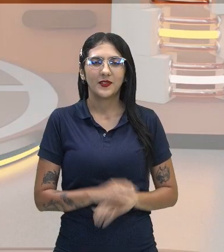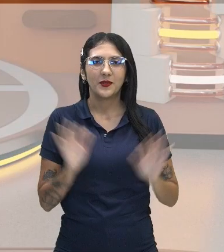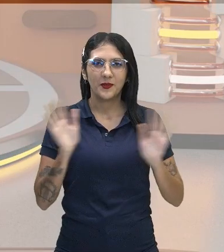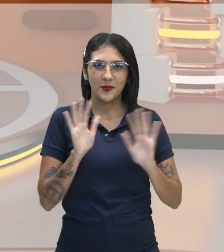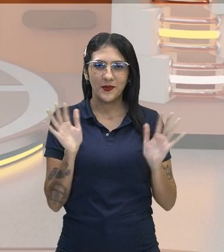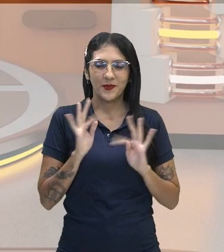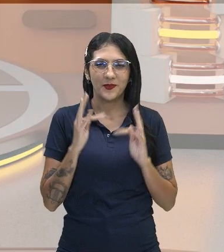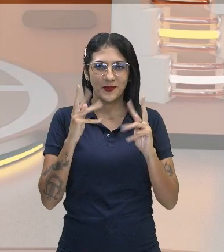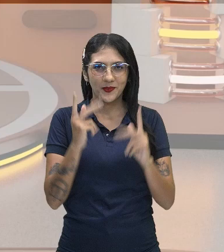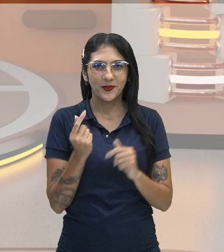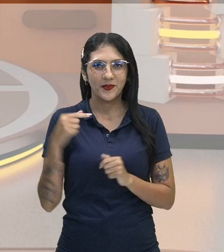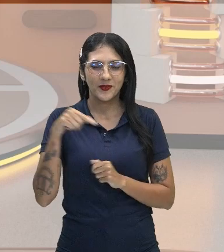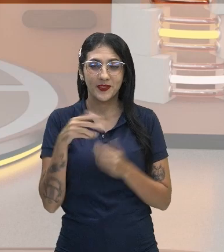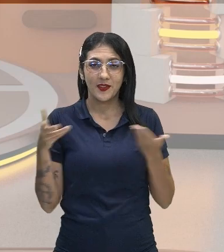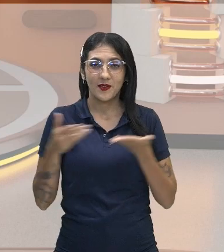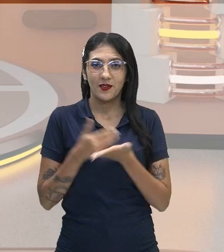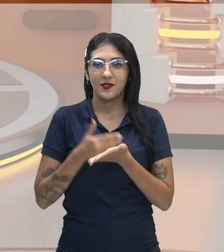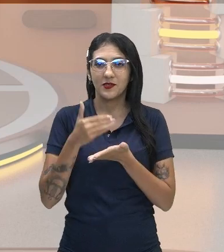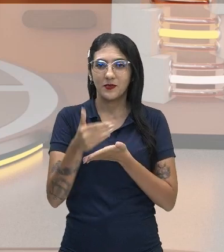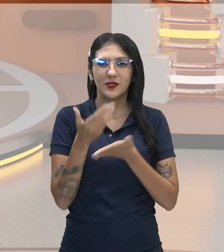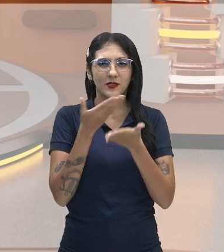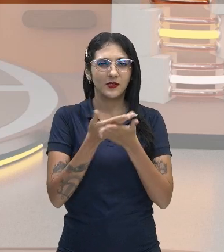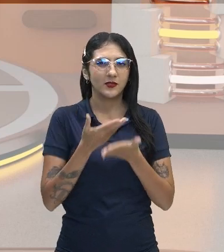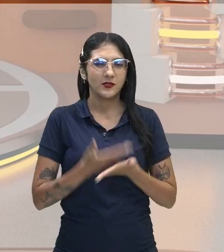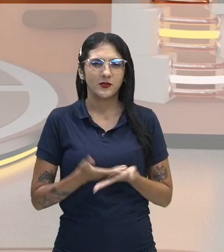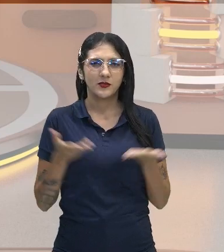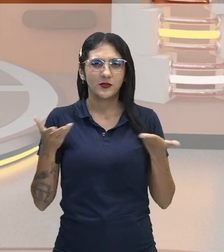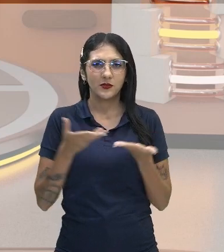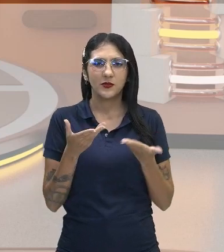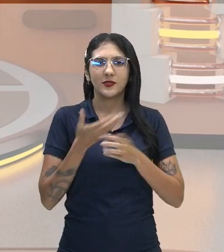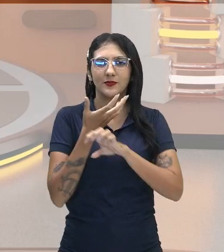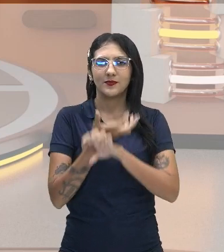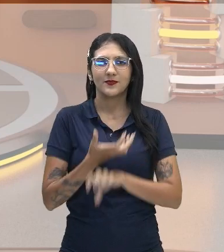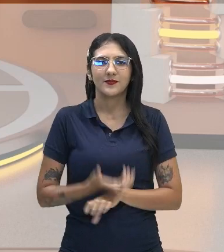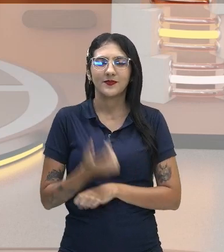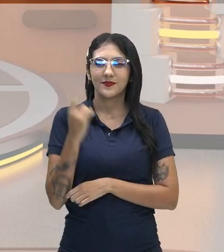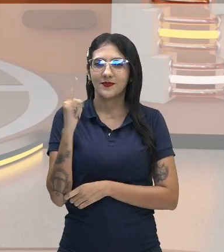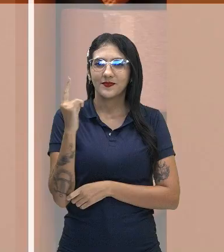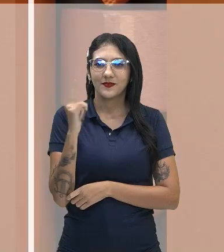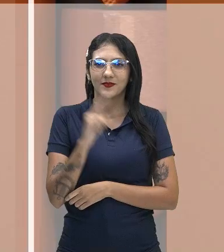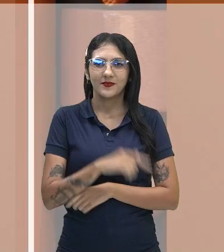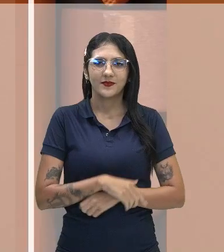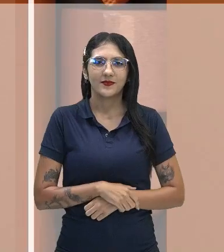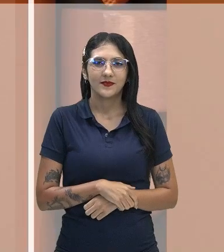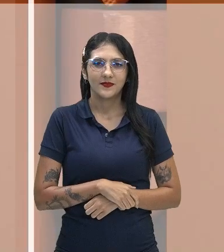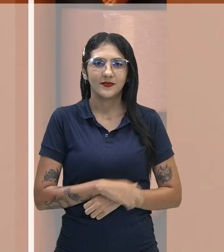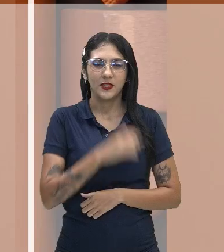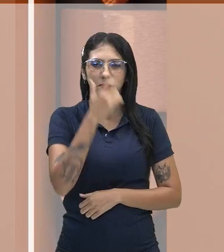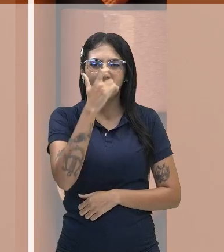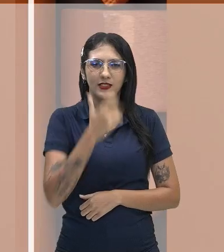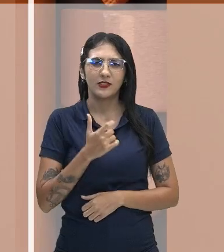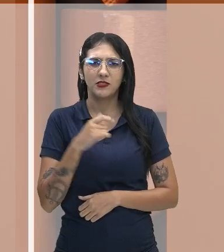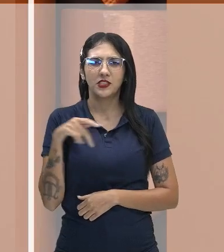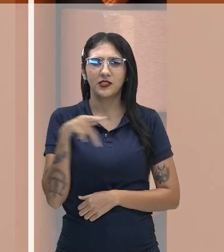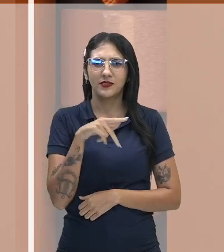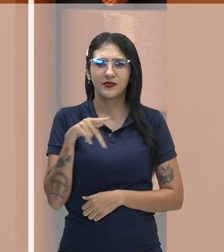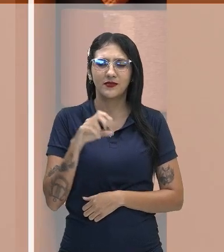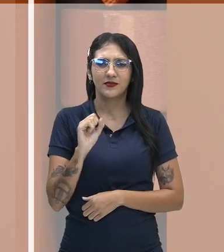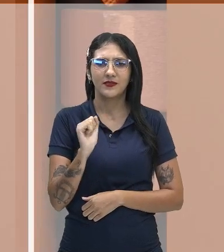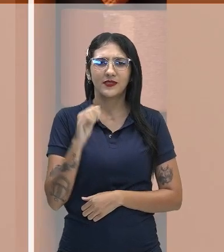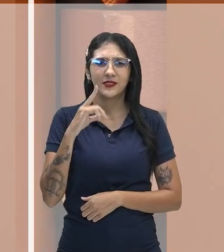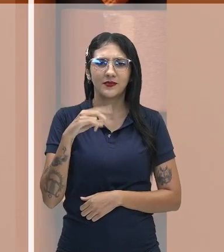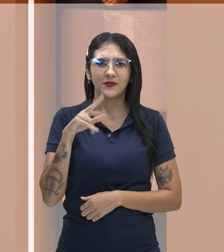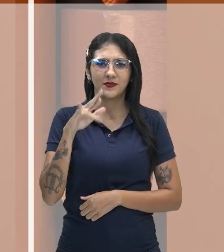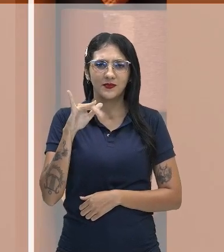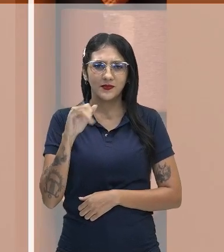todos vocês. Vamos dar início a mais uma aula do componente de Geografia. Eu sou a professora Sandréia